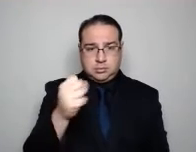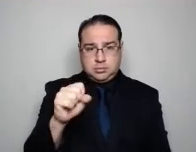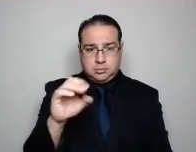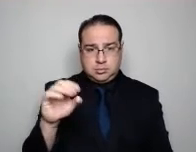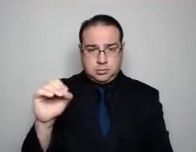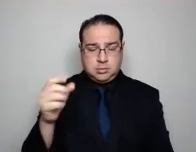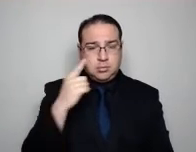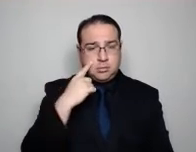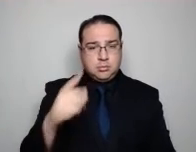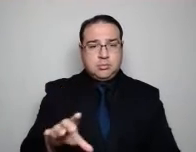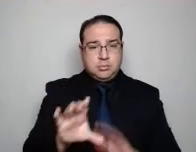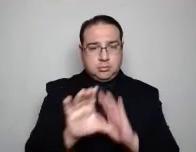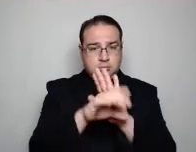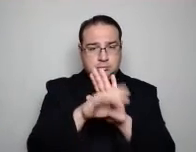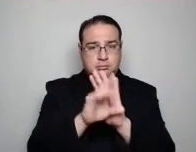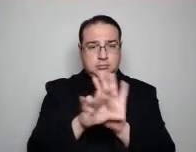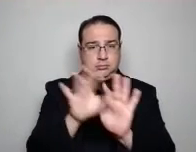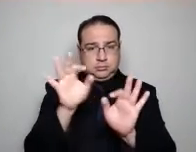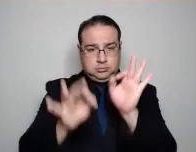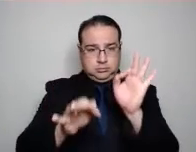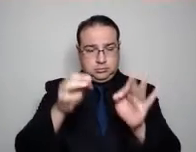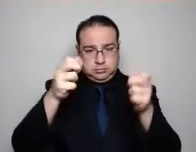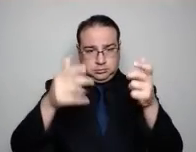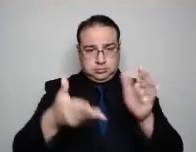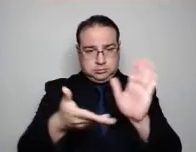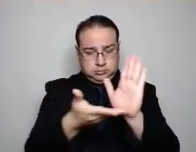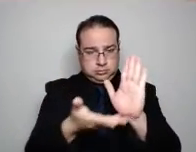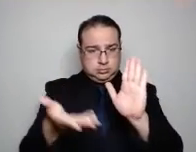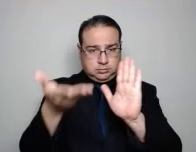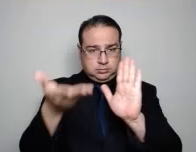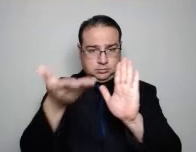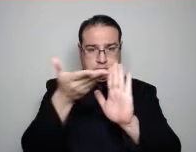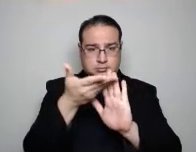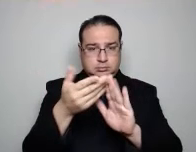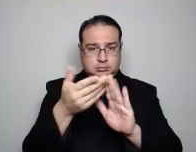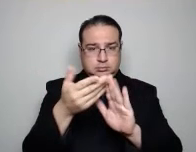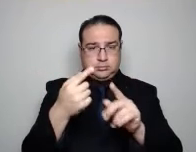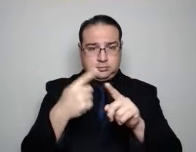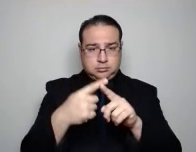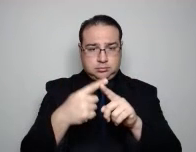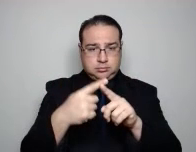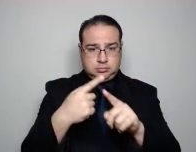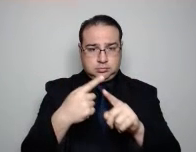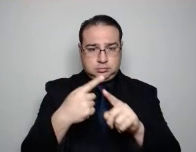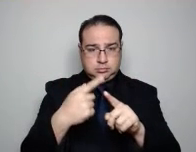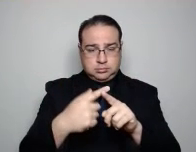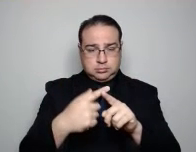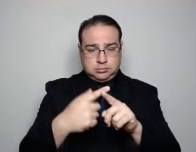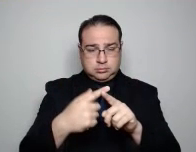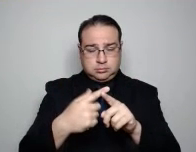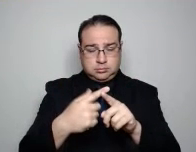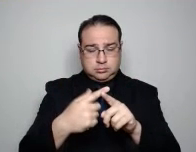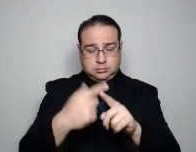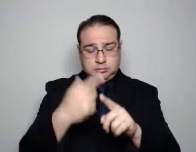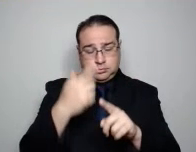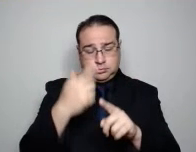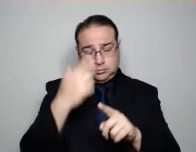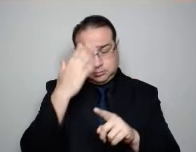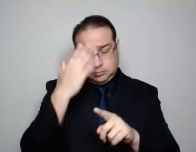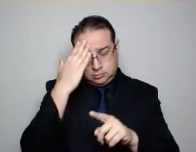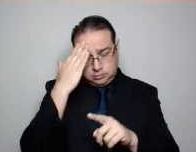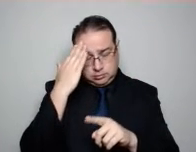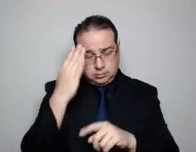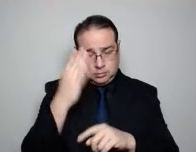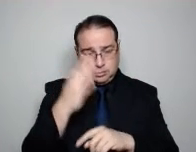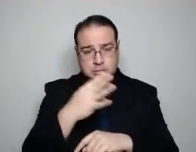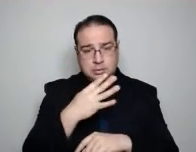conceito jurídico que eu quero enaltecer, que eu sei que vocês conhecem, mas entender que existe verossimilhança